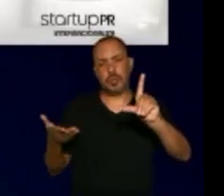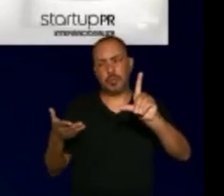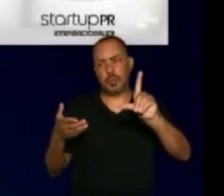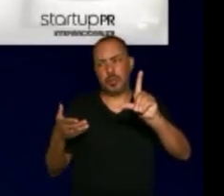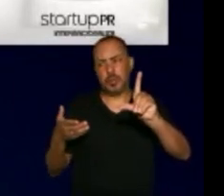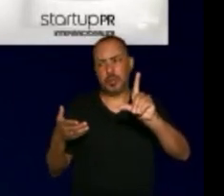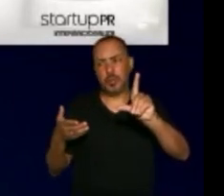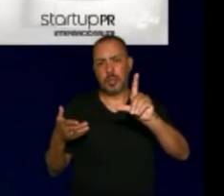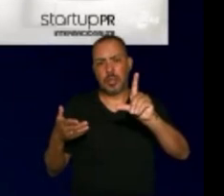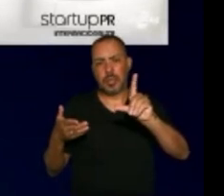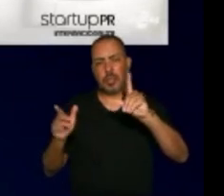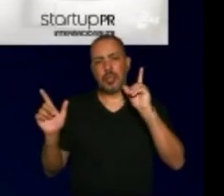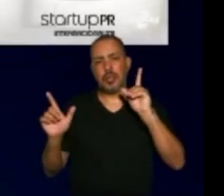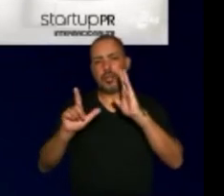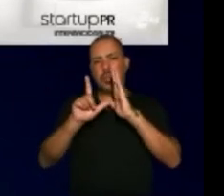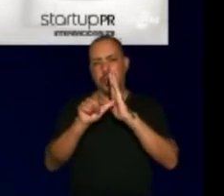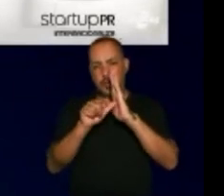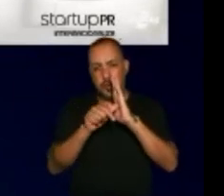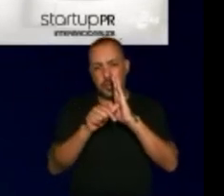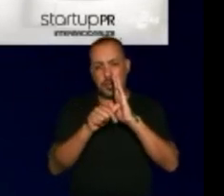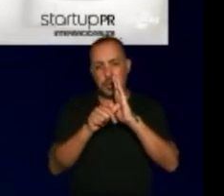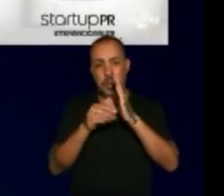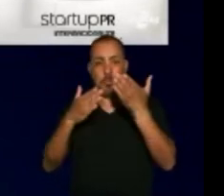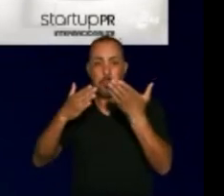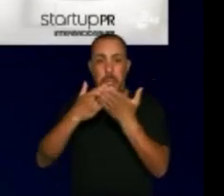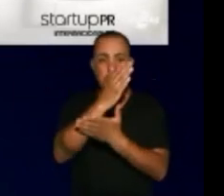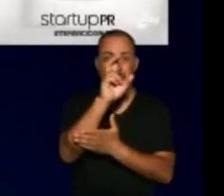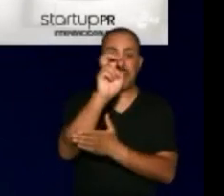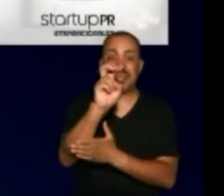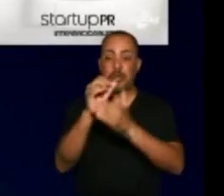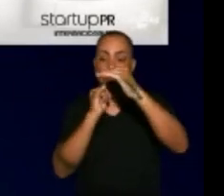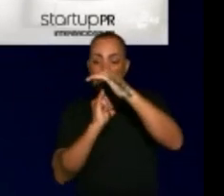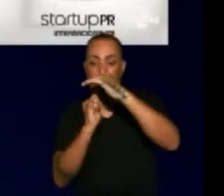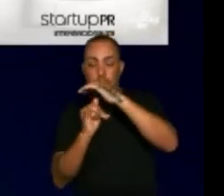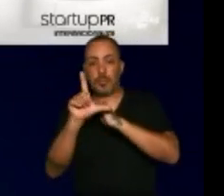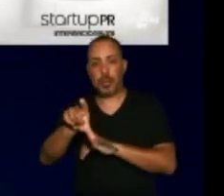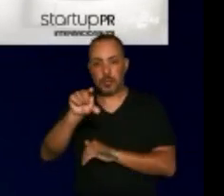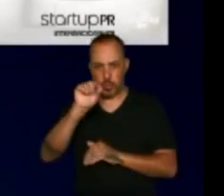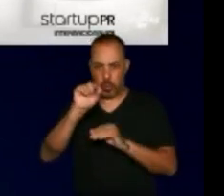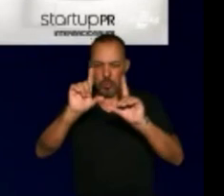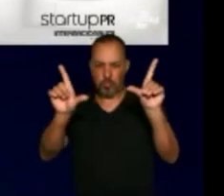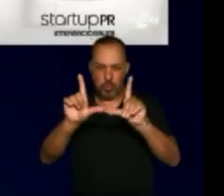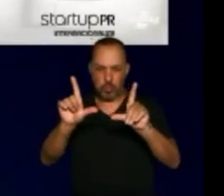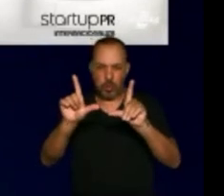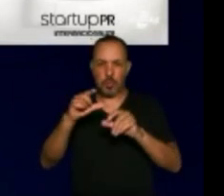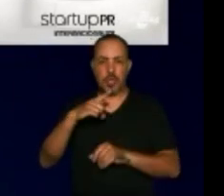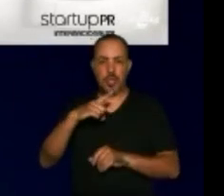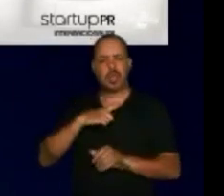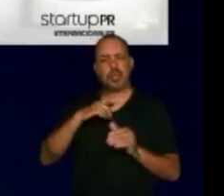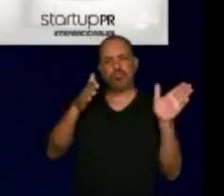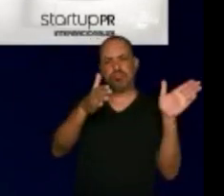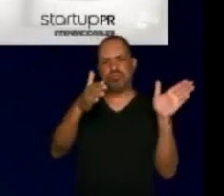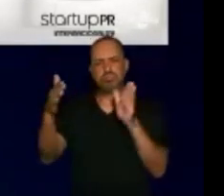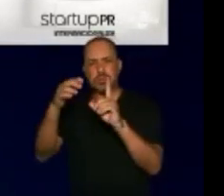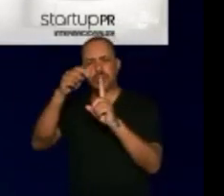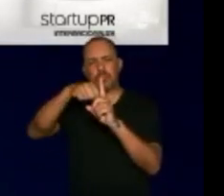onde passarão para a próxima fase apenas 5 startups, então 5 startups serão selecionadas para o programa. Ele terá duração de